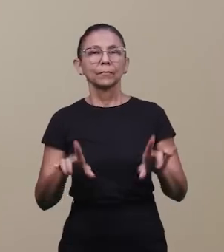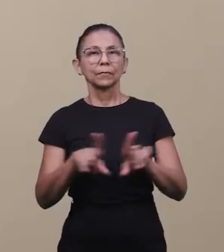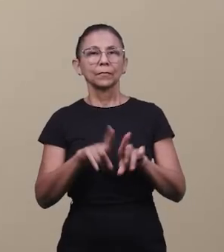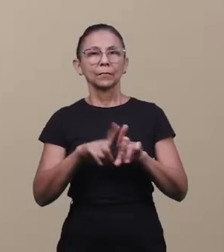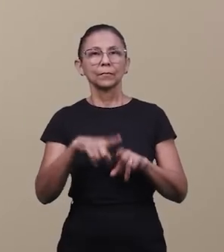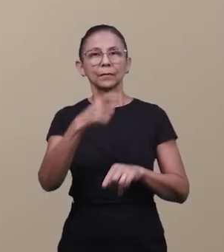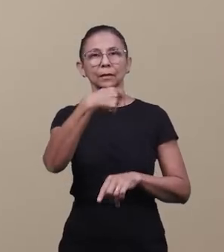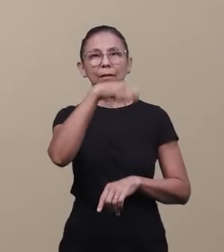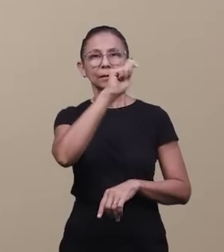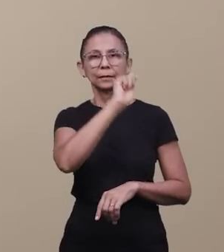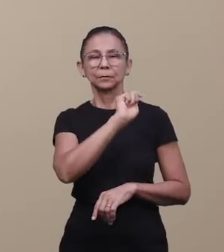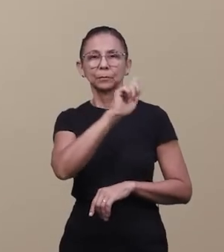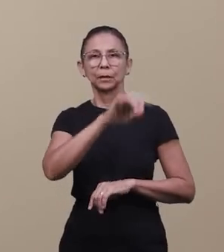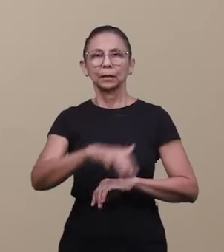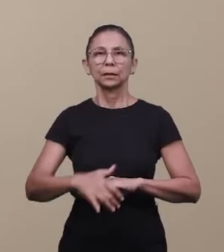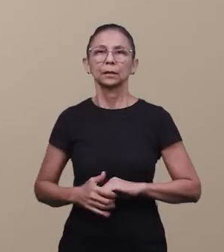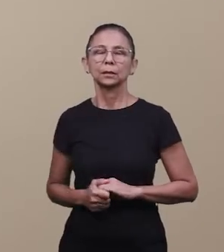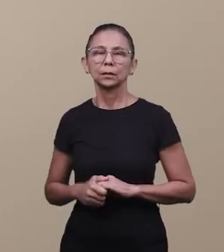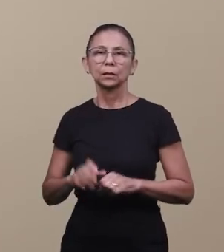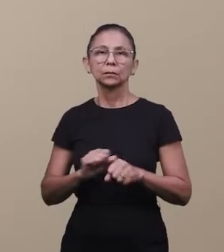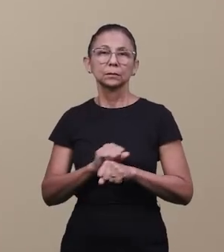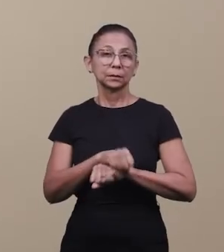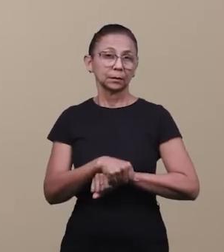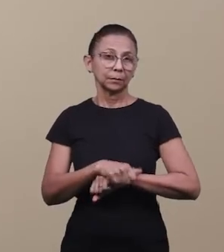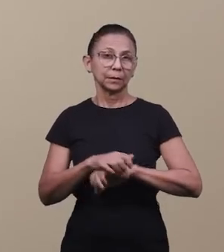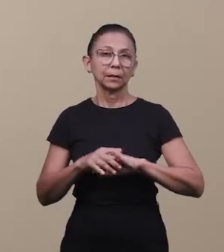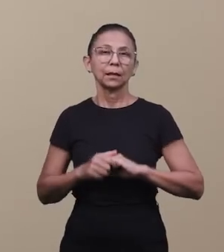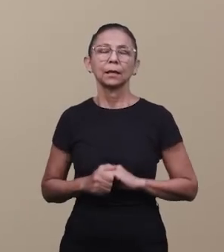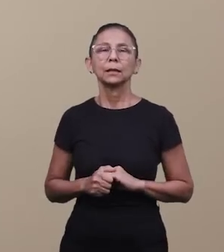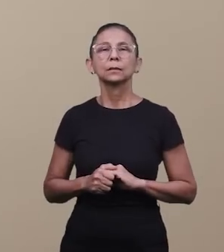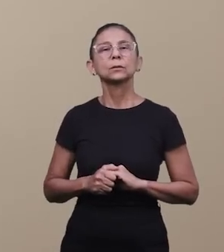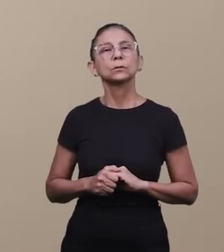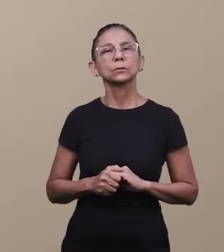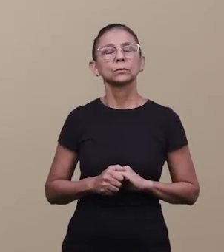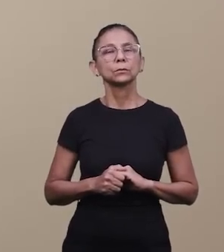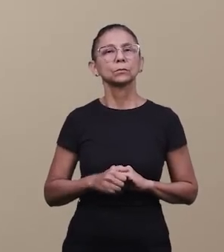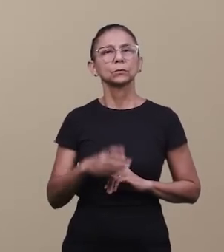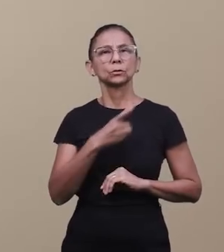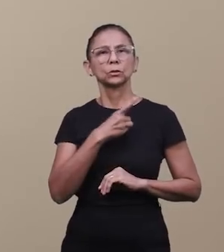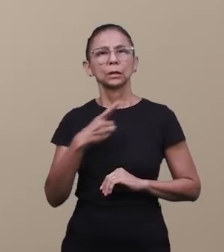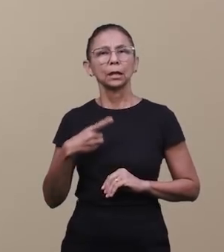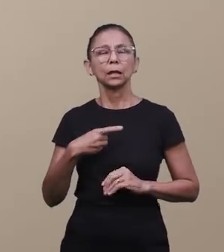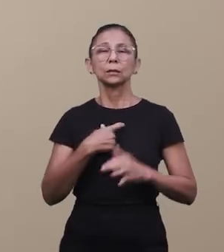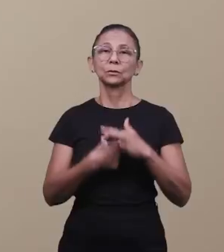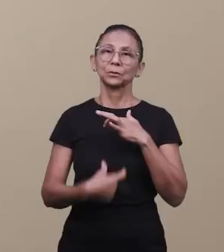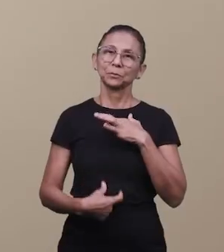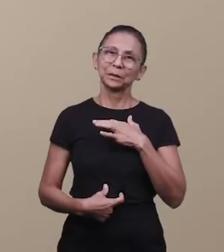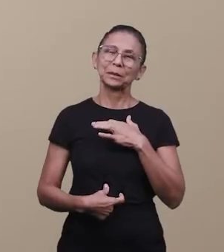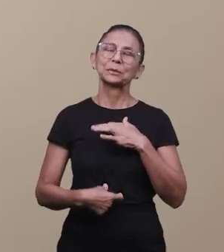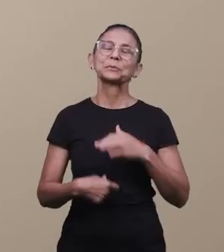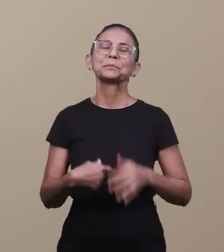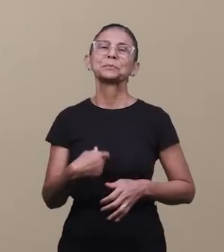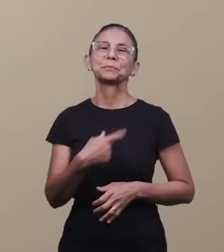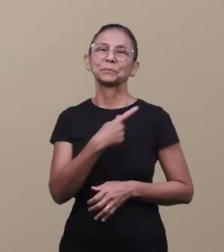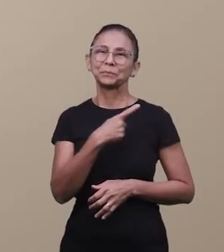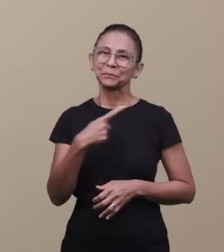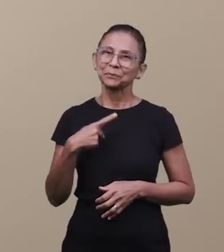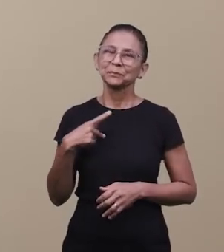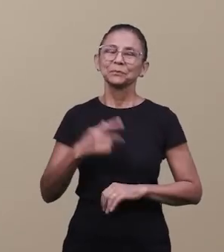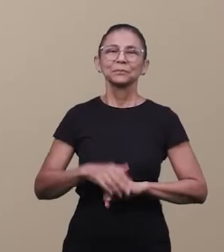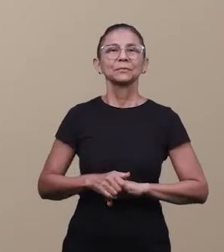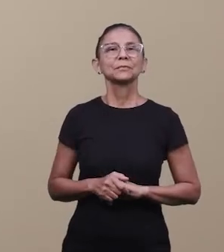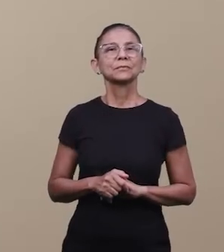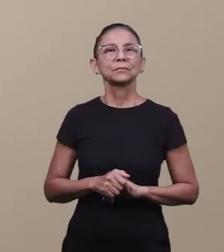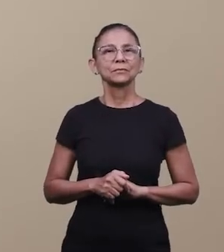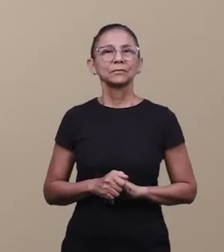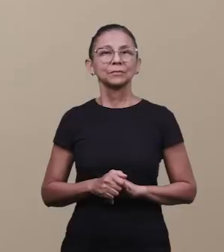Deus! Já na Espanha, foi realizado um mini seminário com pastores, diáconos e obreiros de todas as igrejas do país.